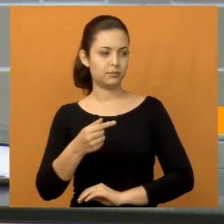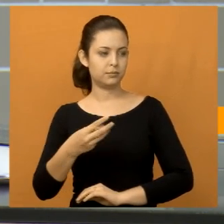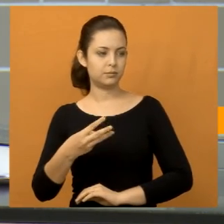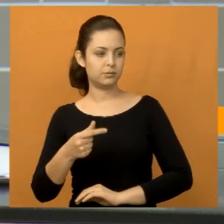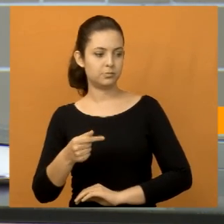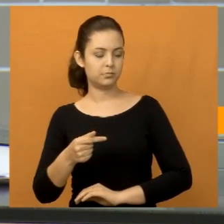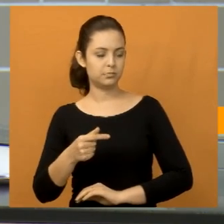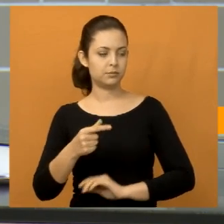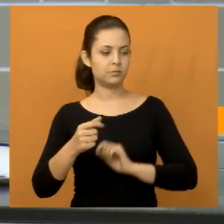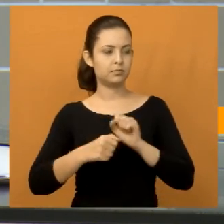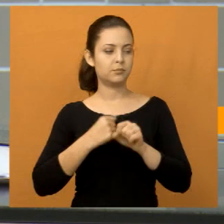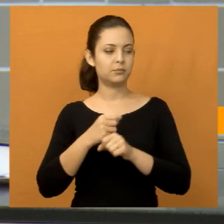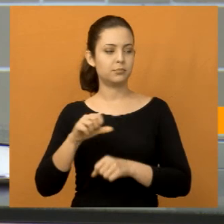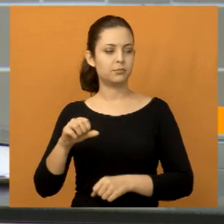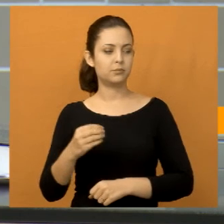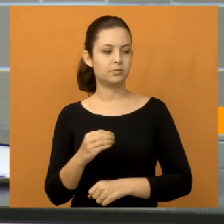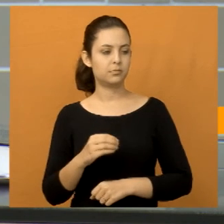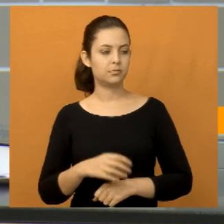8.137, de 1990.